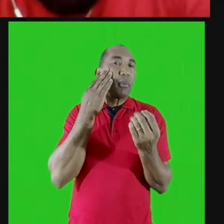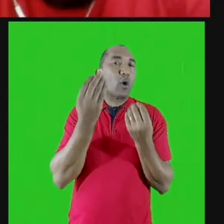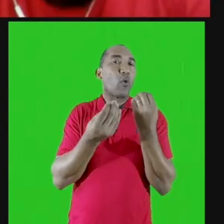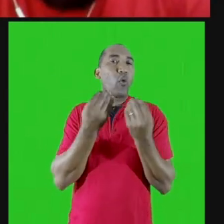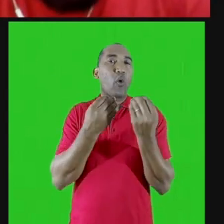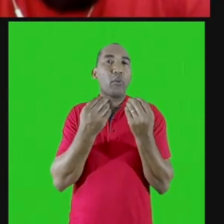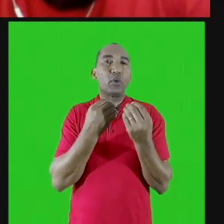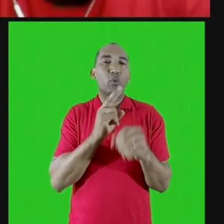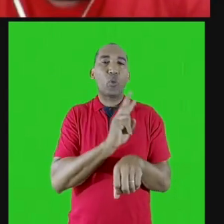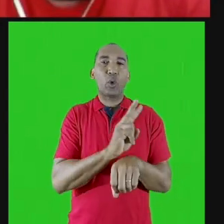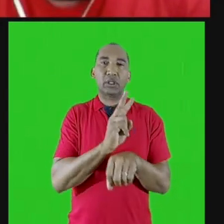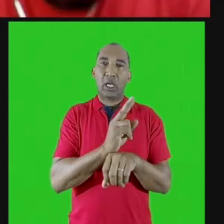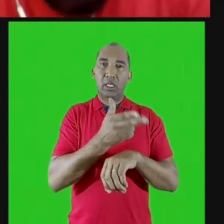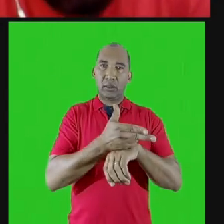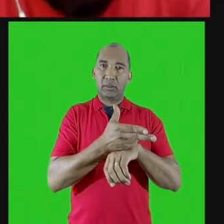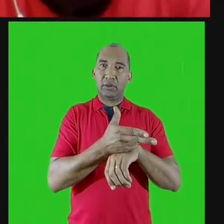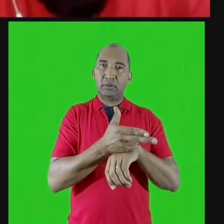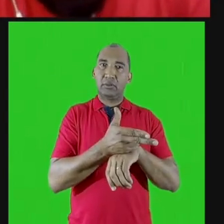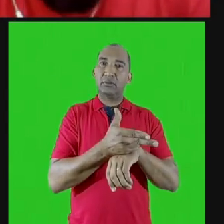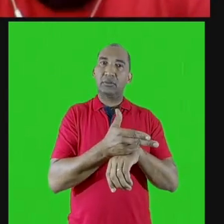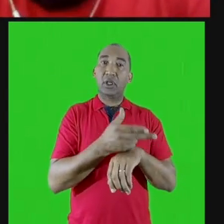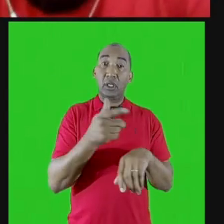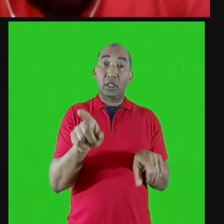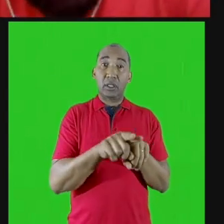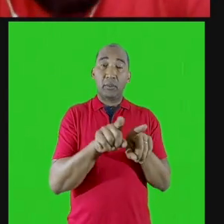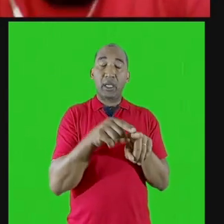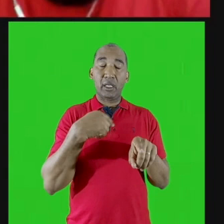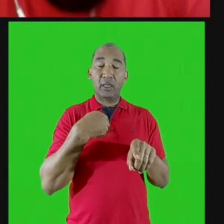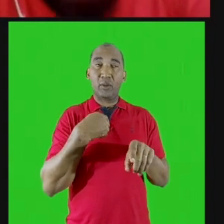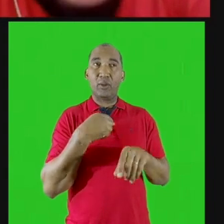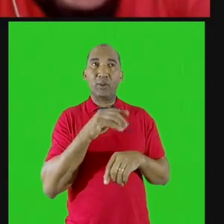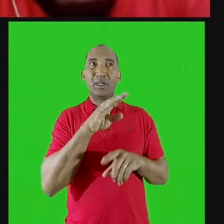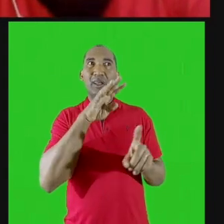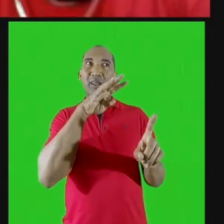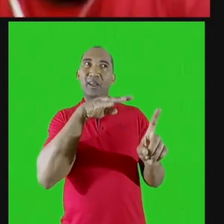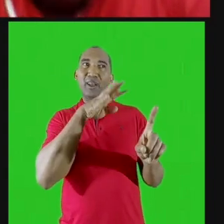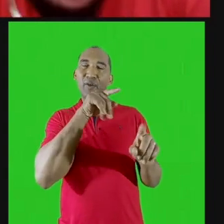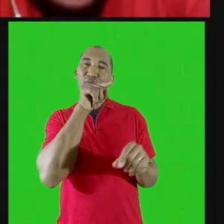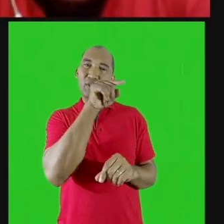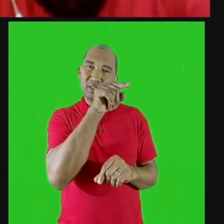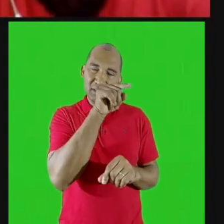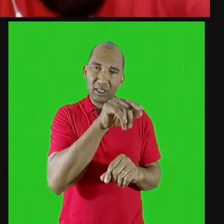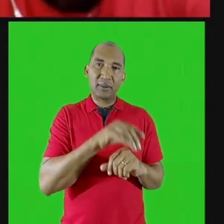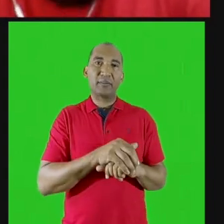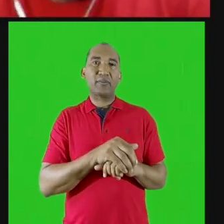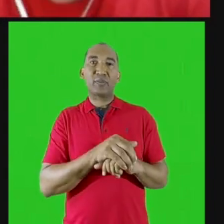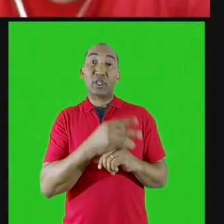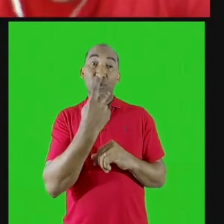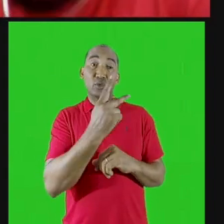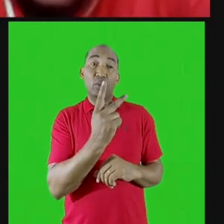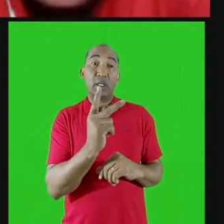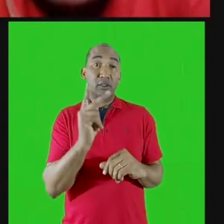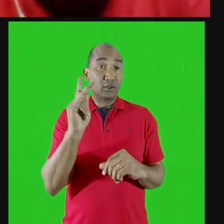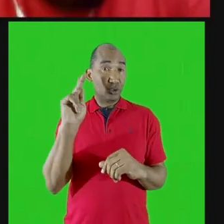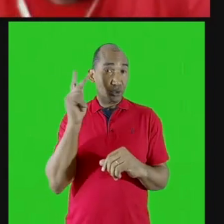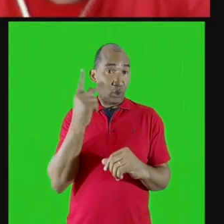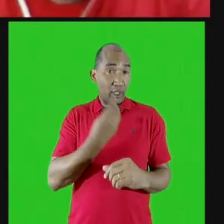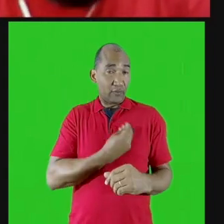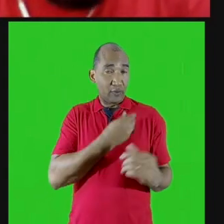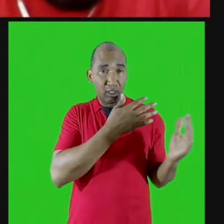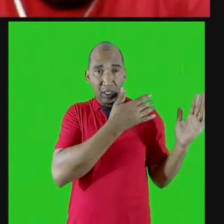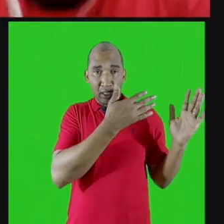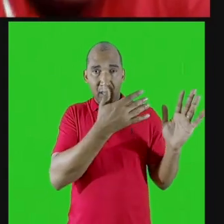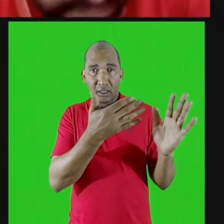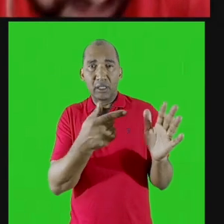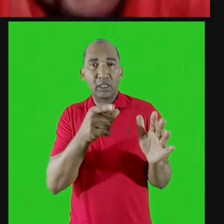então agradeço bastante. Agradeço também, deixo aqui toda a minha admiração por você, por sua história, e por esse espaço que você